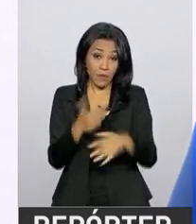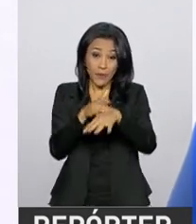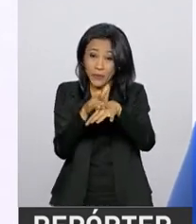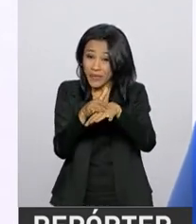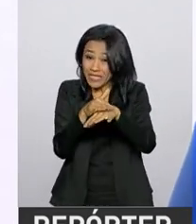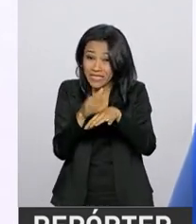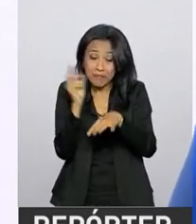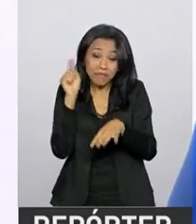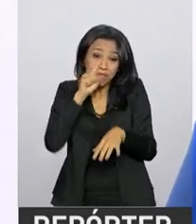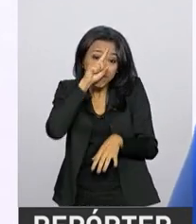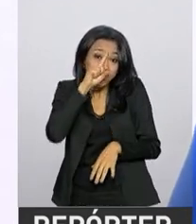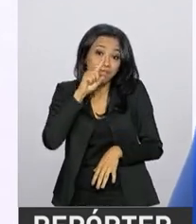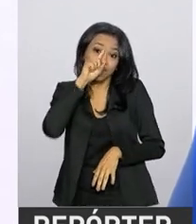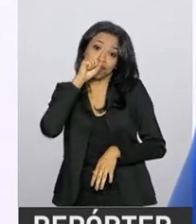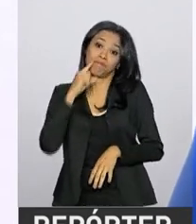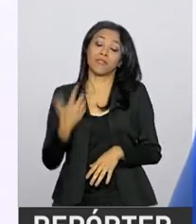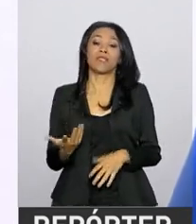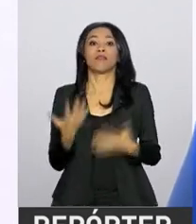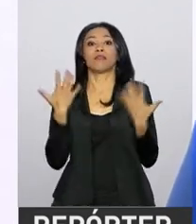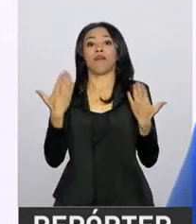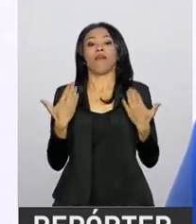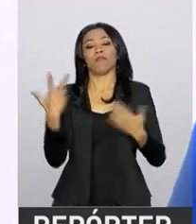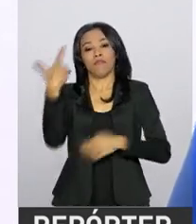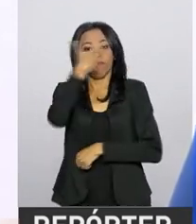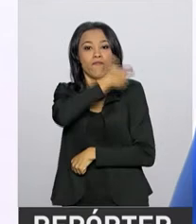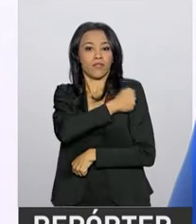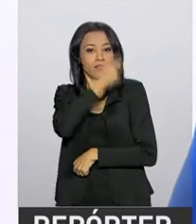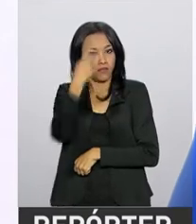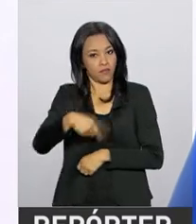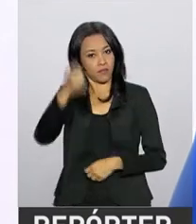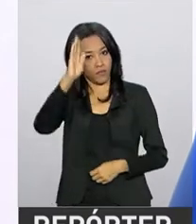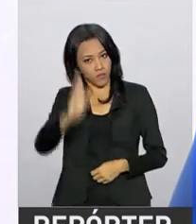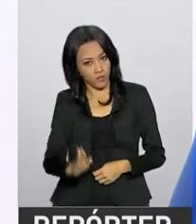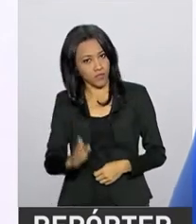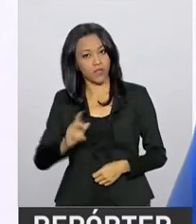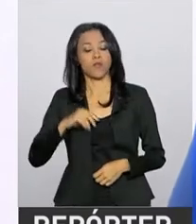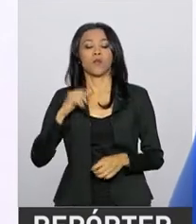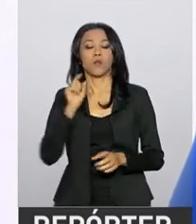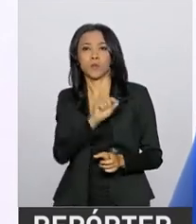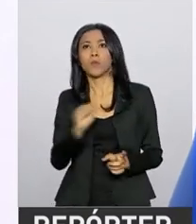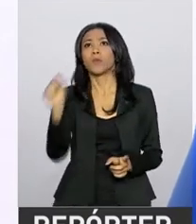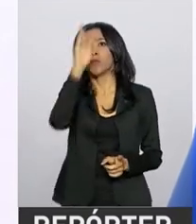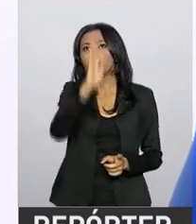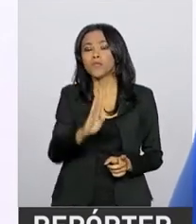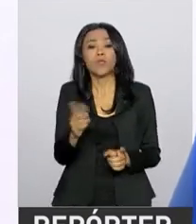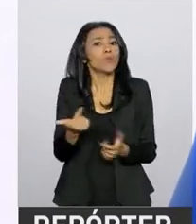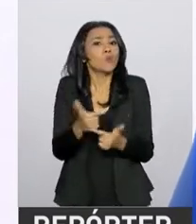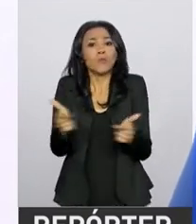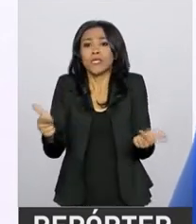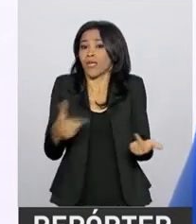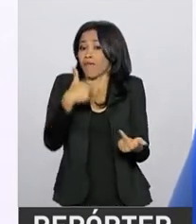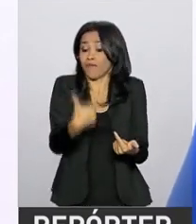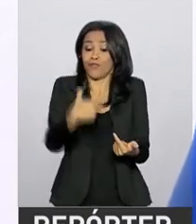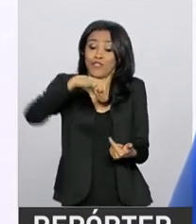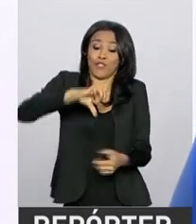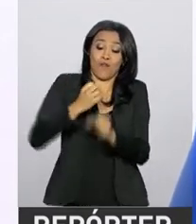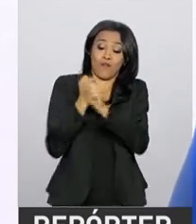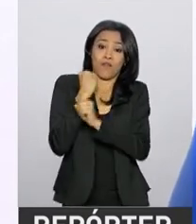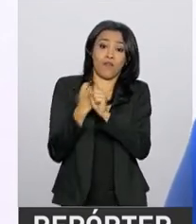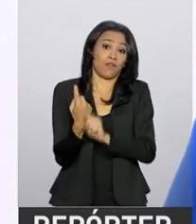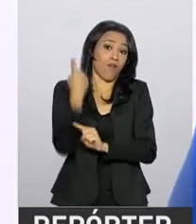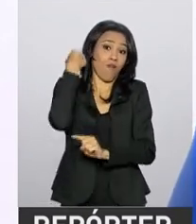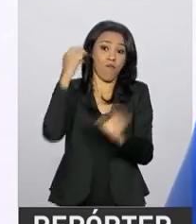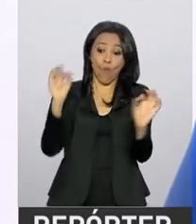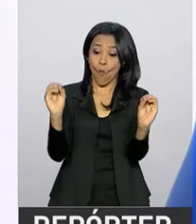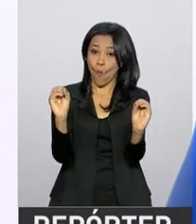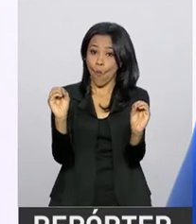e graças à ação de vacinação do nosso país não com ele várias coberturas vacinais ela já não existe há 29 anos e é isso que nós